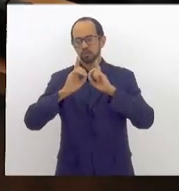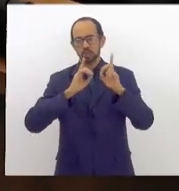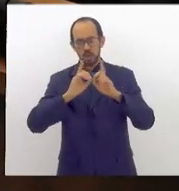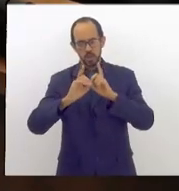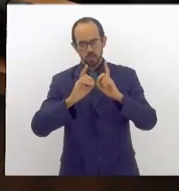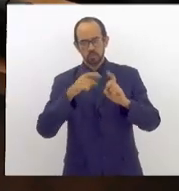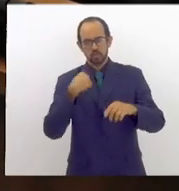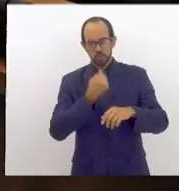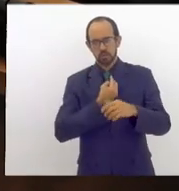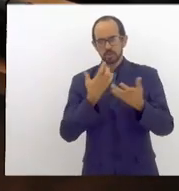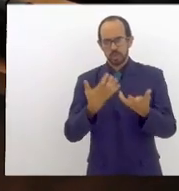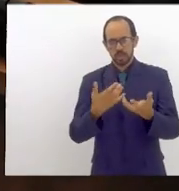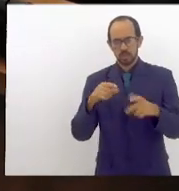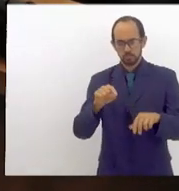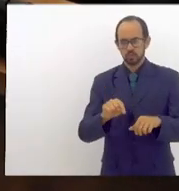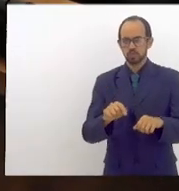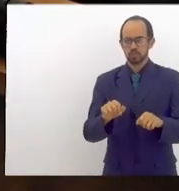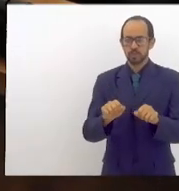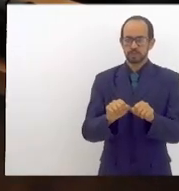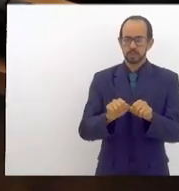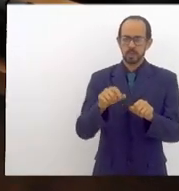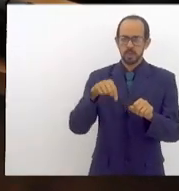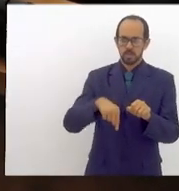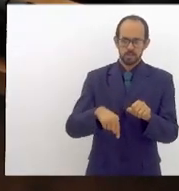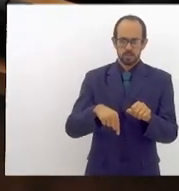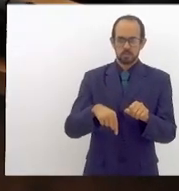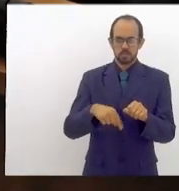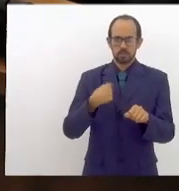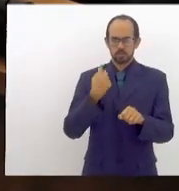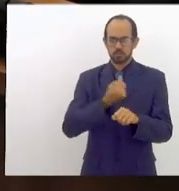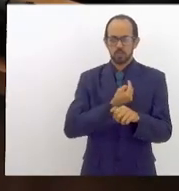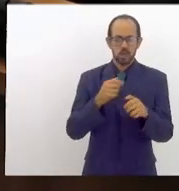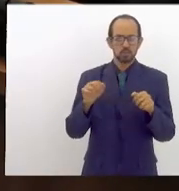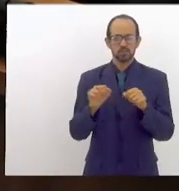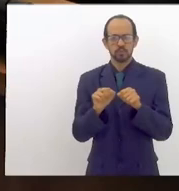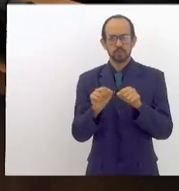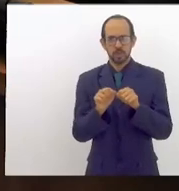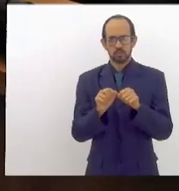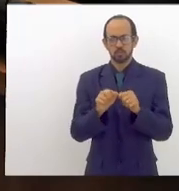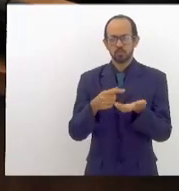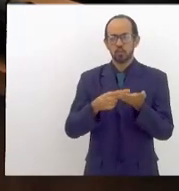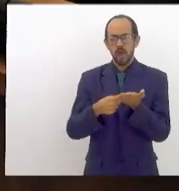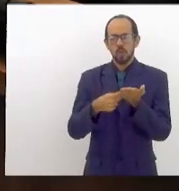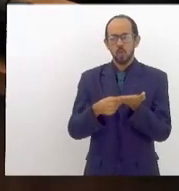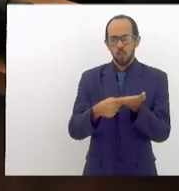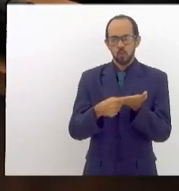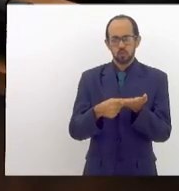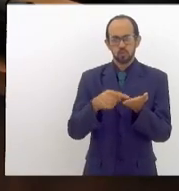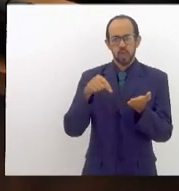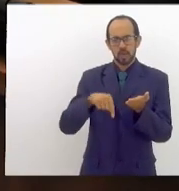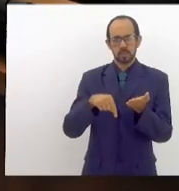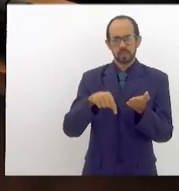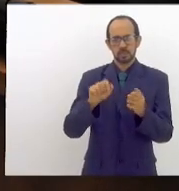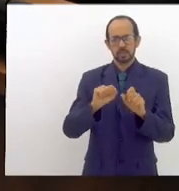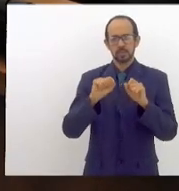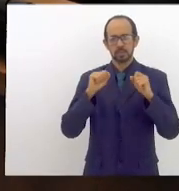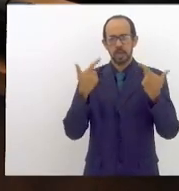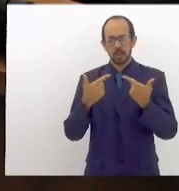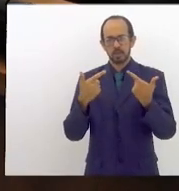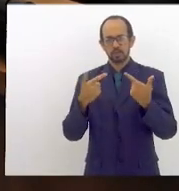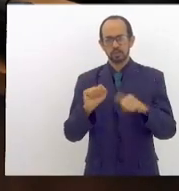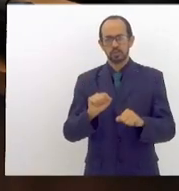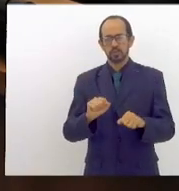nesse Parlamento o tempo inteiro a gente fechou um acordo no ano passado nesse Parlamento que foi